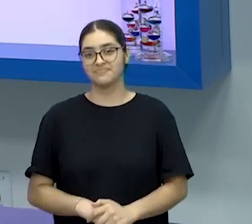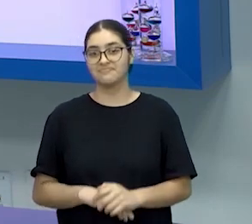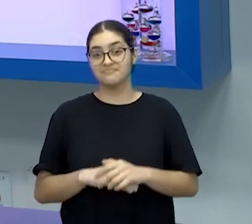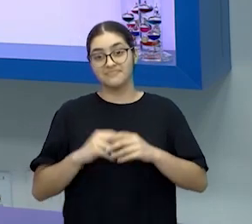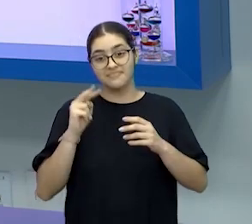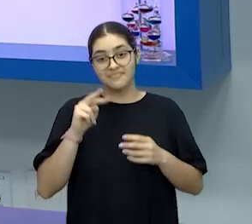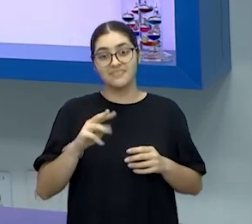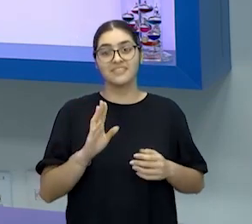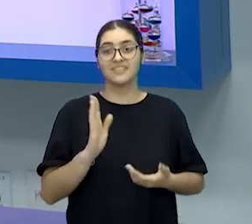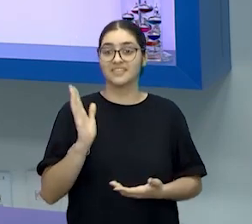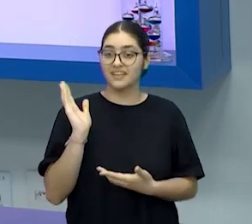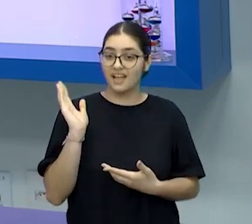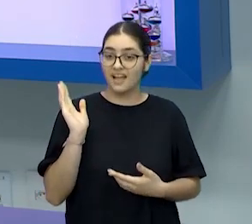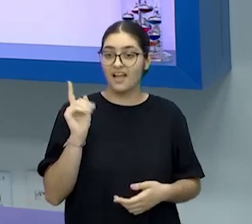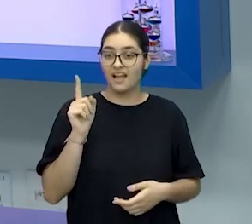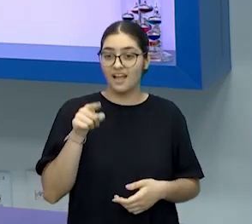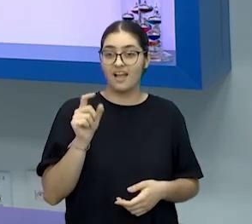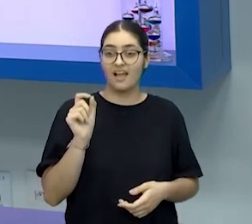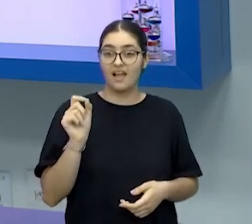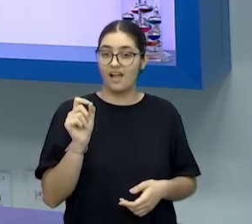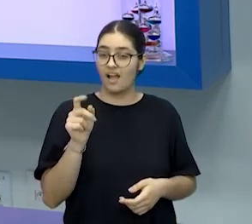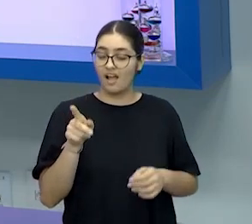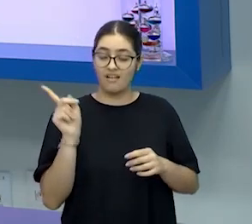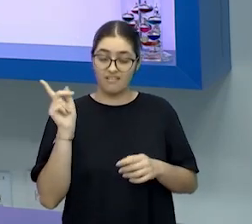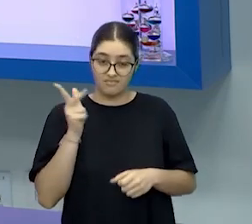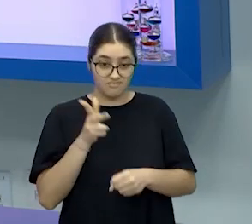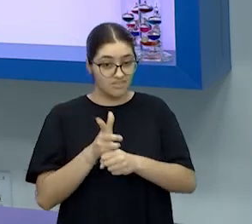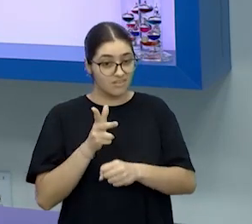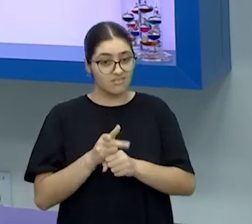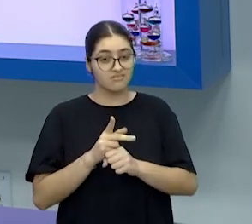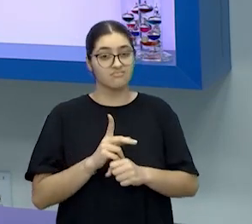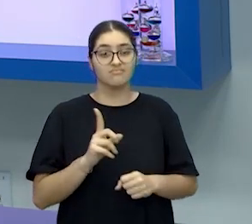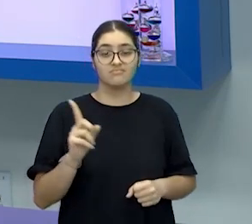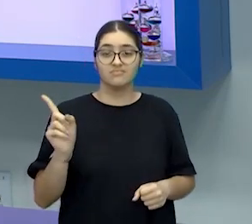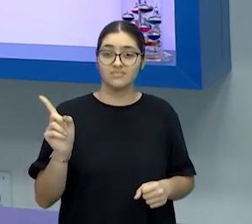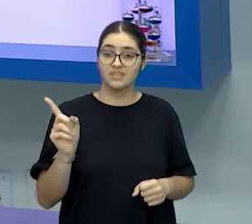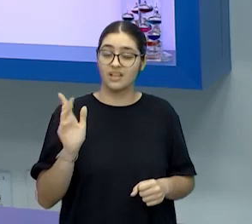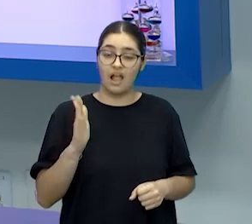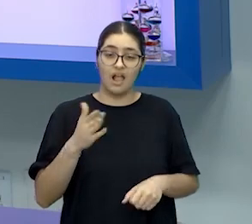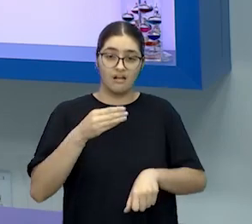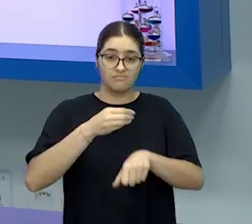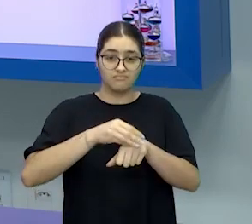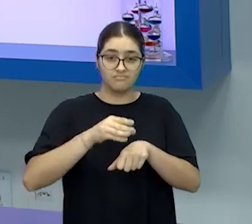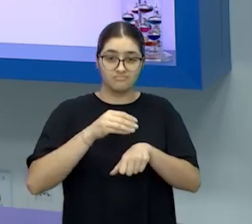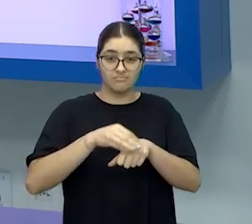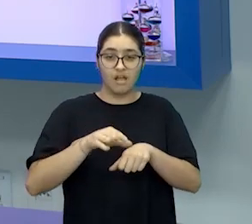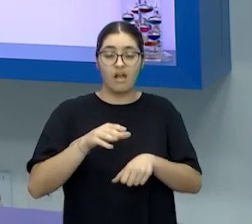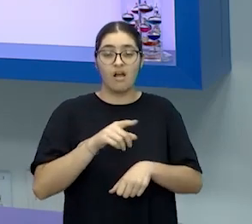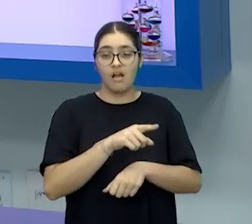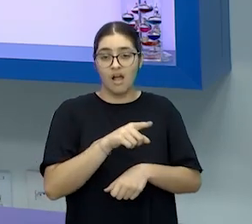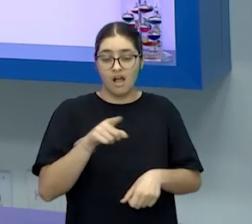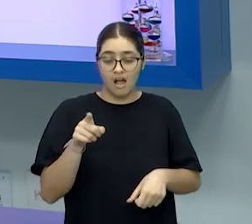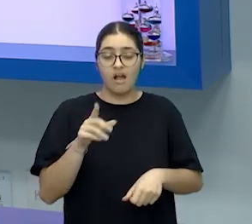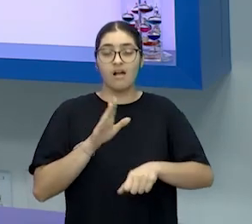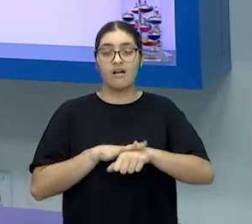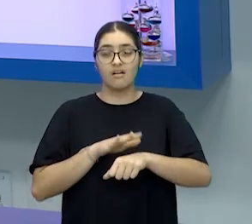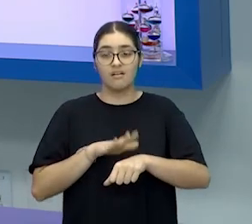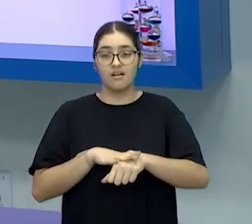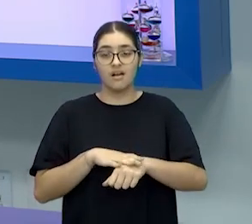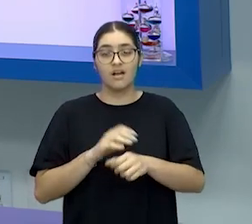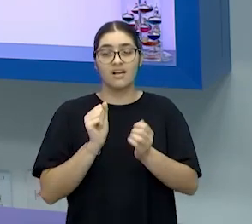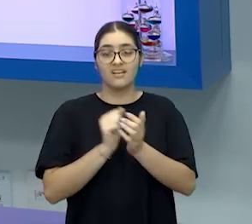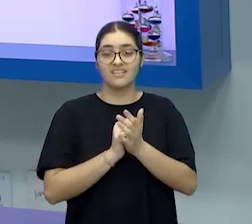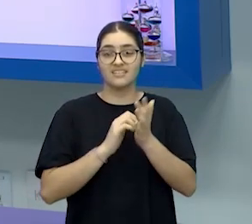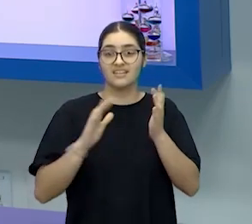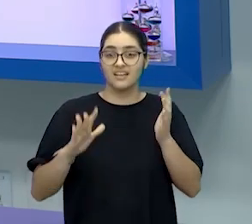Olha aí, estudantes, o próprio vídeo já está sugerindo aí que vocês façam a nossa